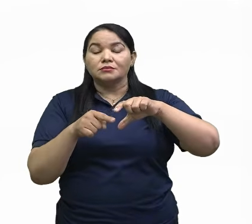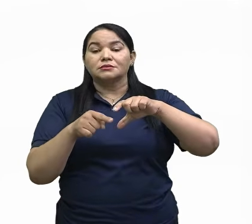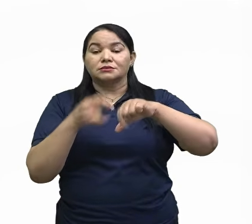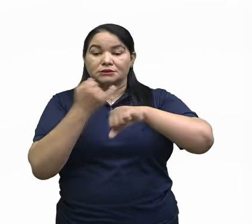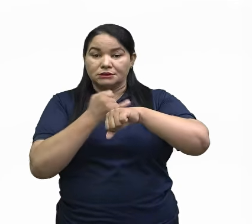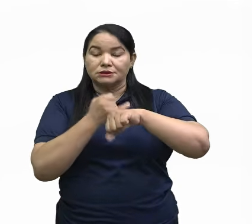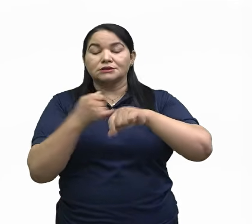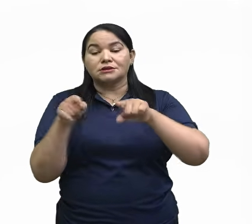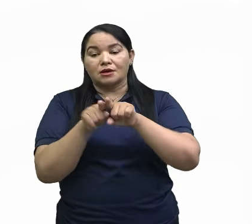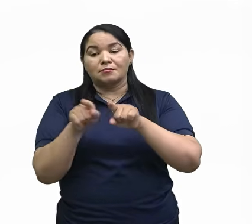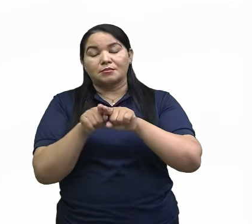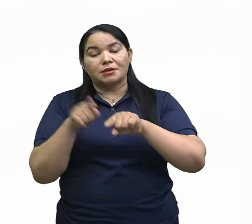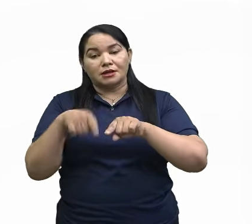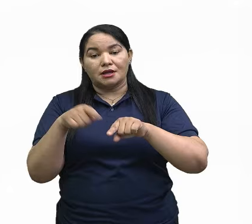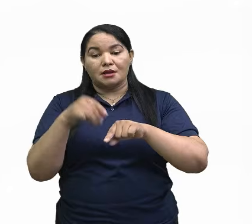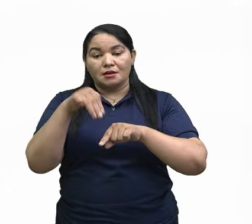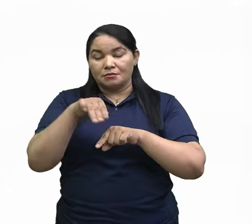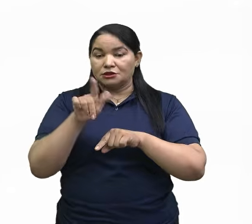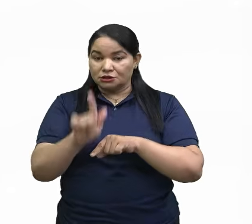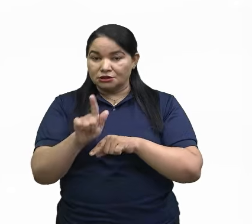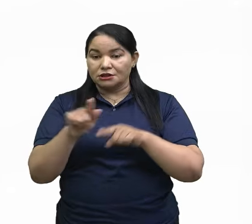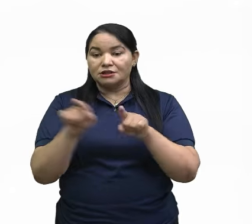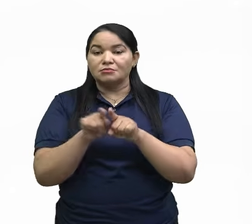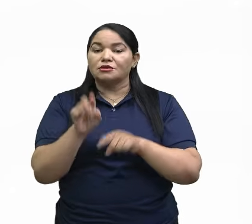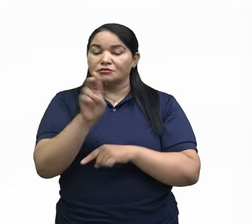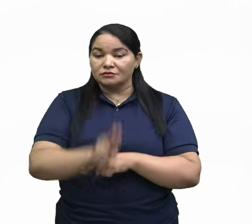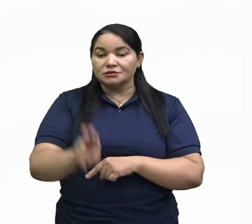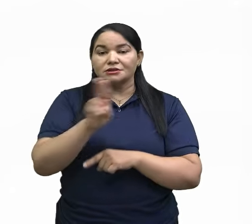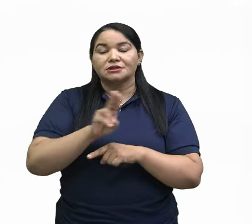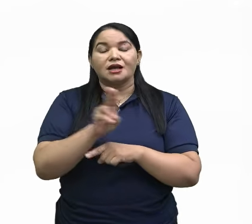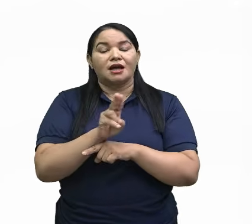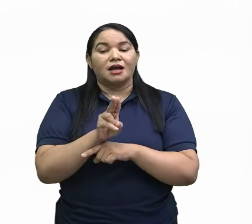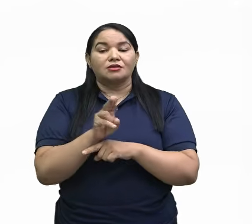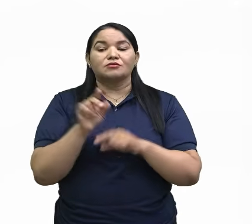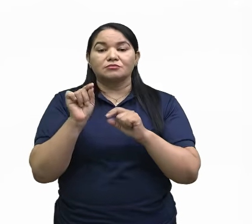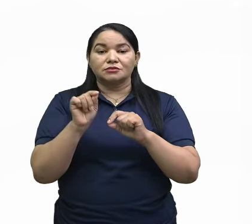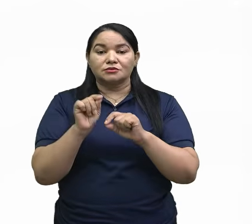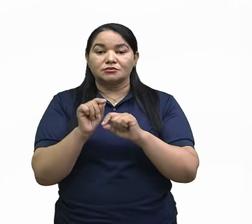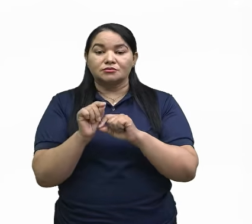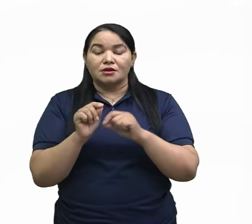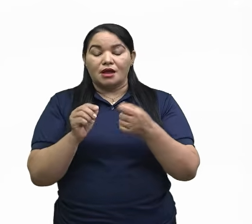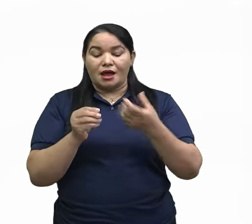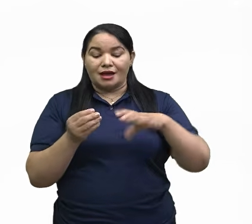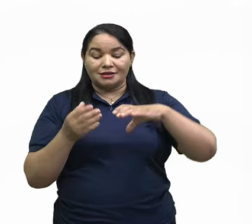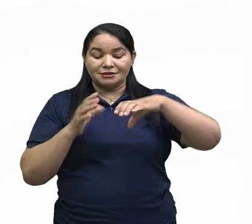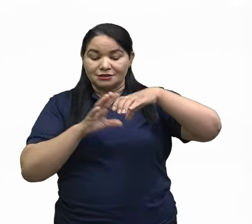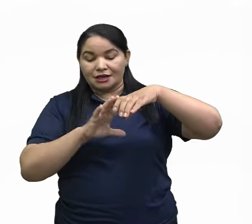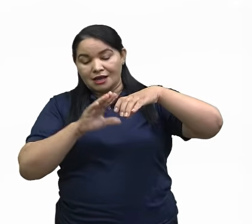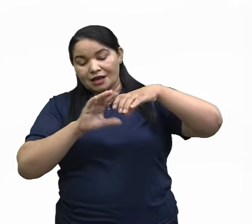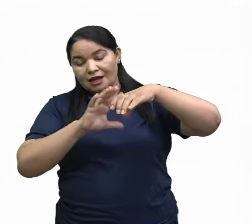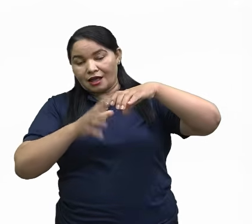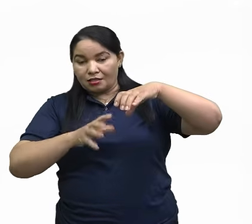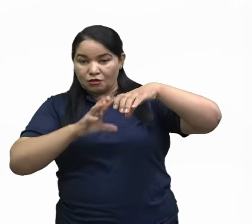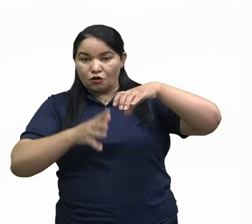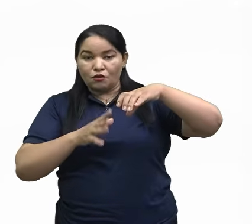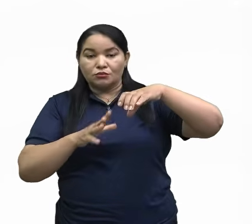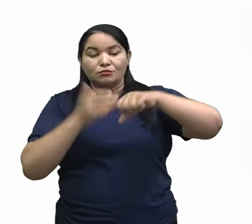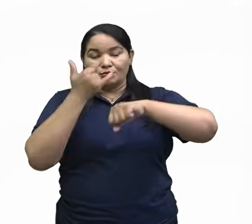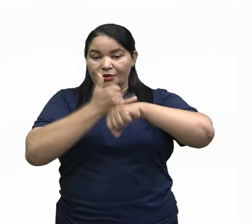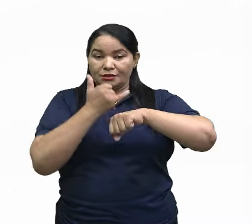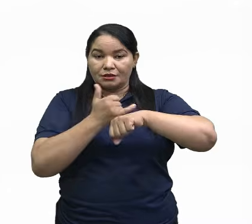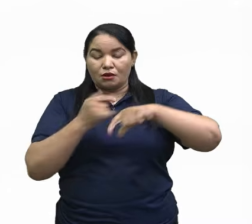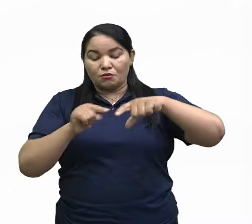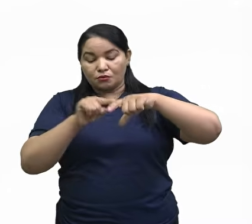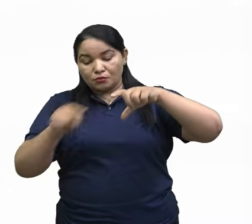o processo ali utilizado para impregnar, né? Naquela calota um metal, seja